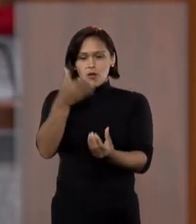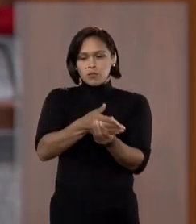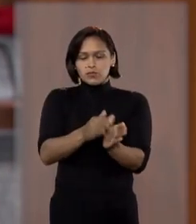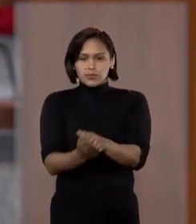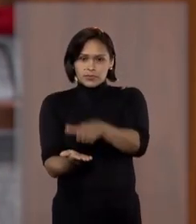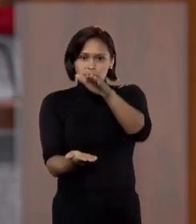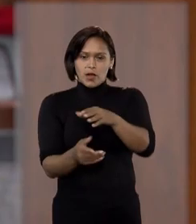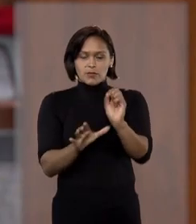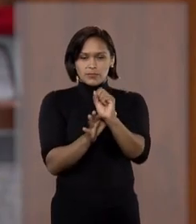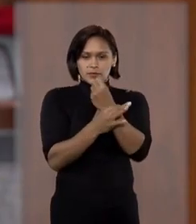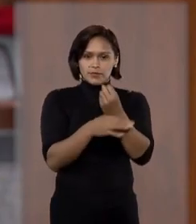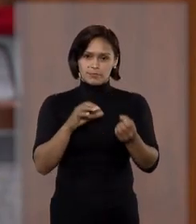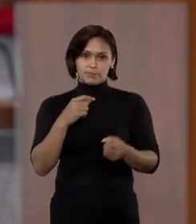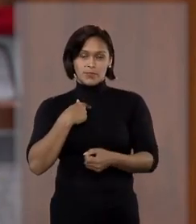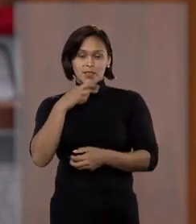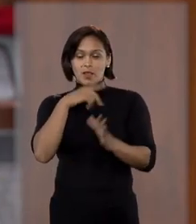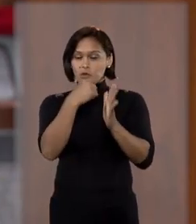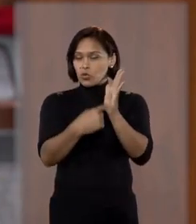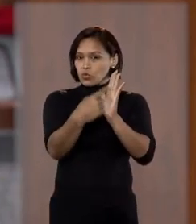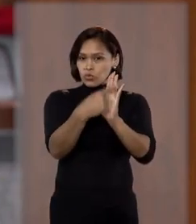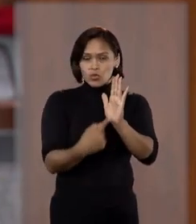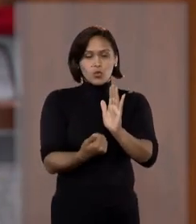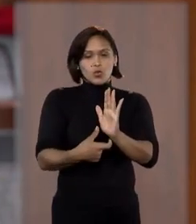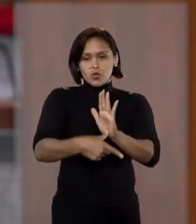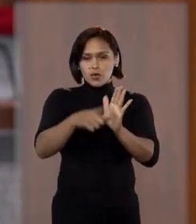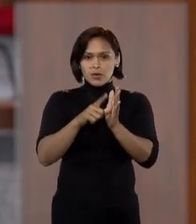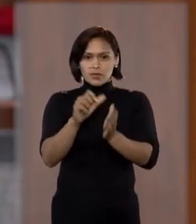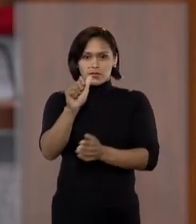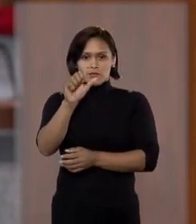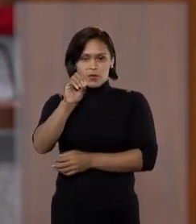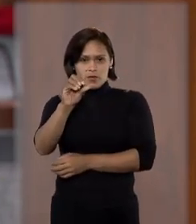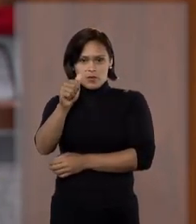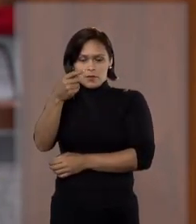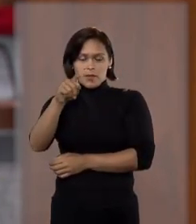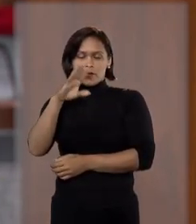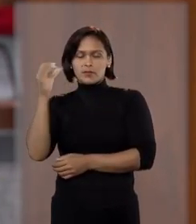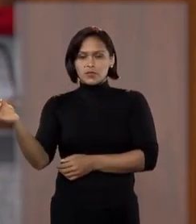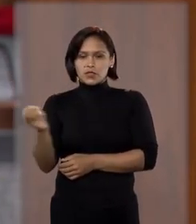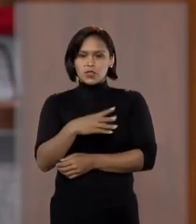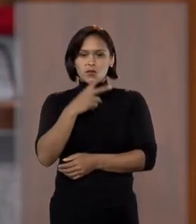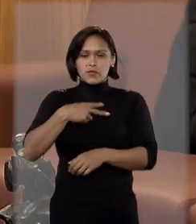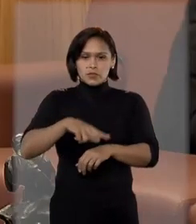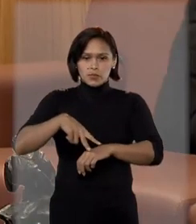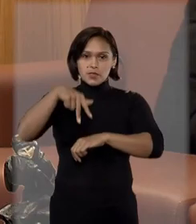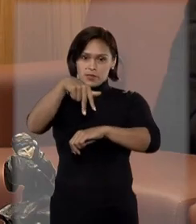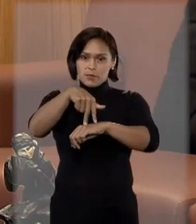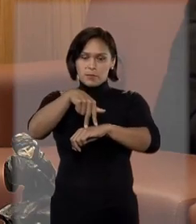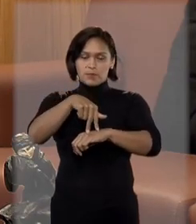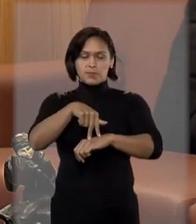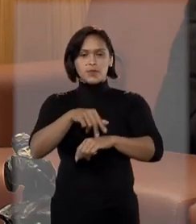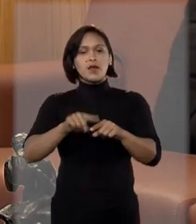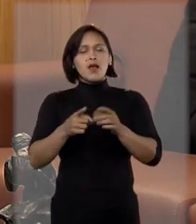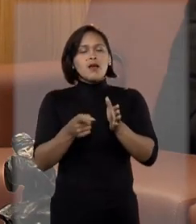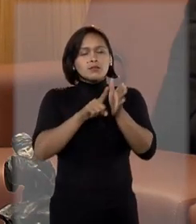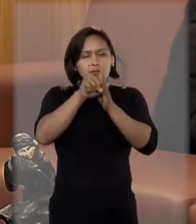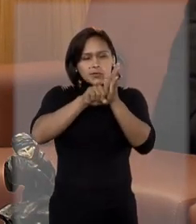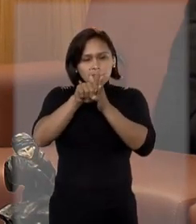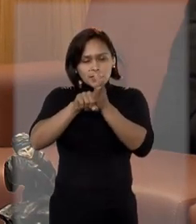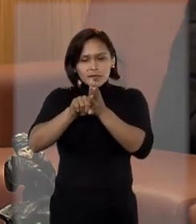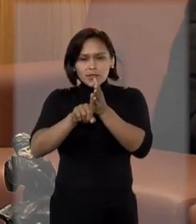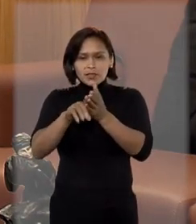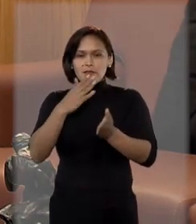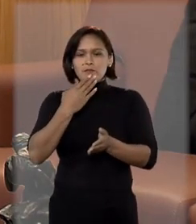nos autos de um mandado de segurança e declarou nulos os atos da OAB que resultaram na nova nomeação. Ao analisar o pedido de